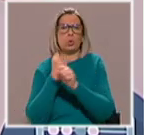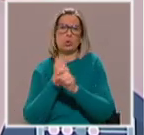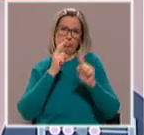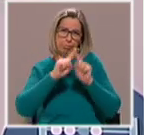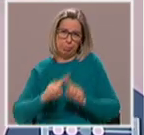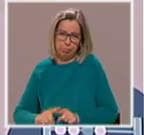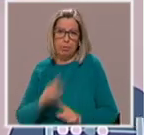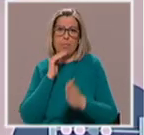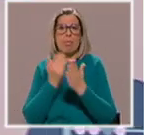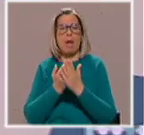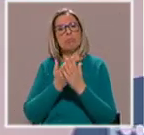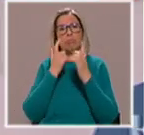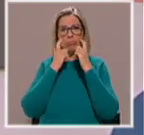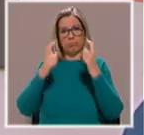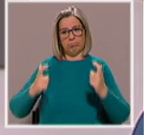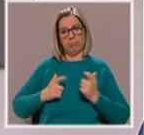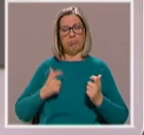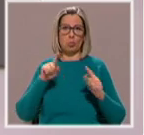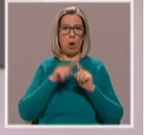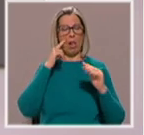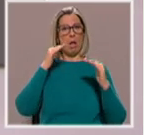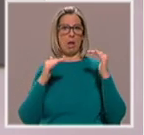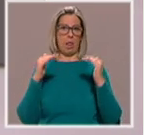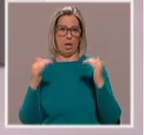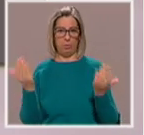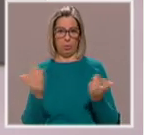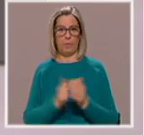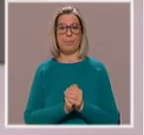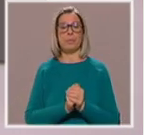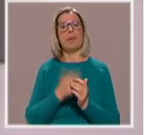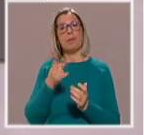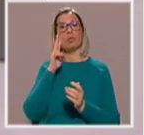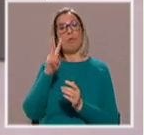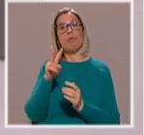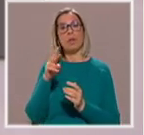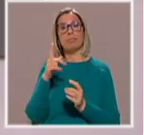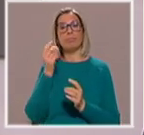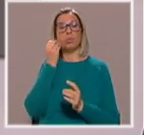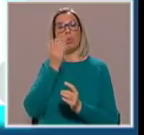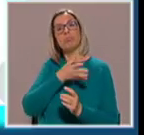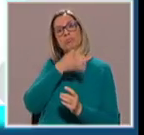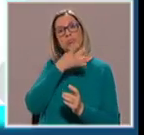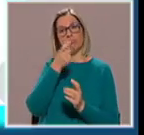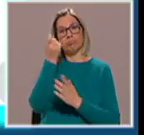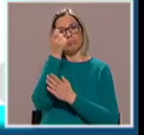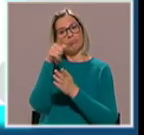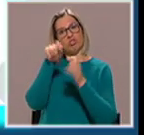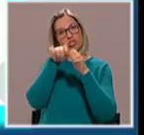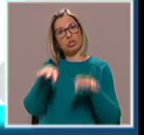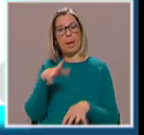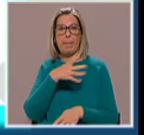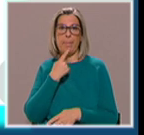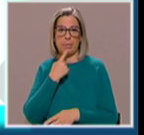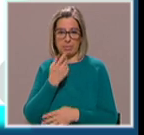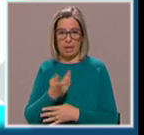para o equilíbrio do organismo. Vamos então, como vem sendo costume, ver aqui uns esquemas para sistematizar. Temos aqui um esquema que mostra